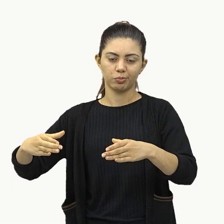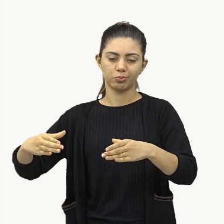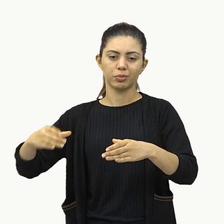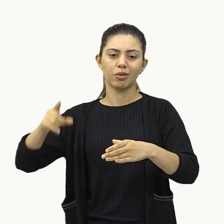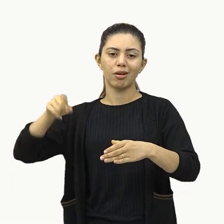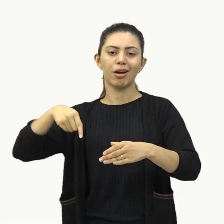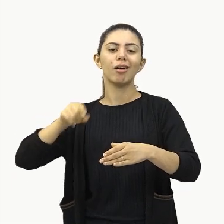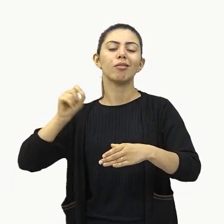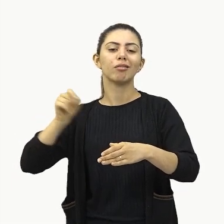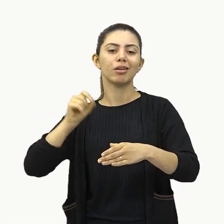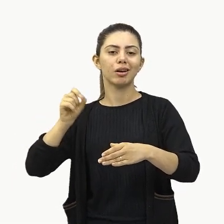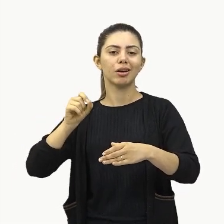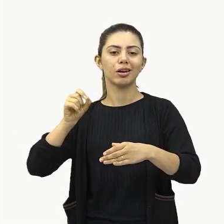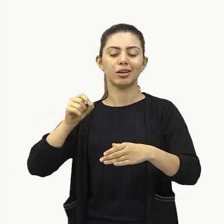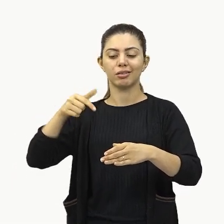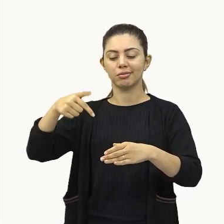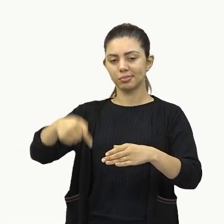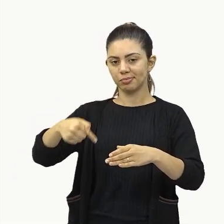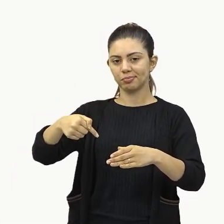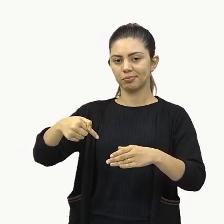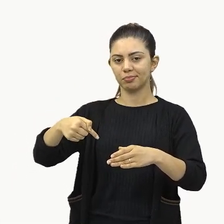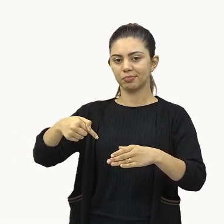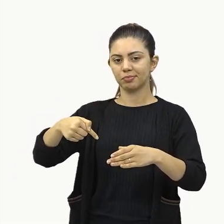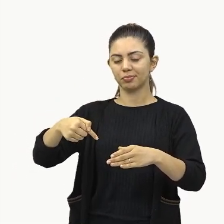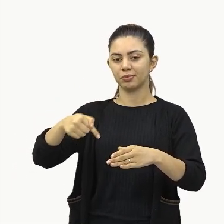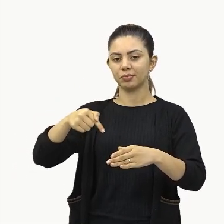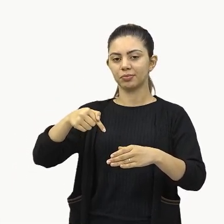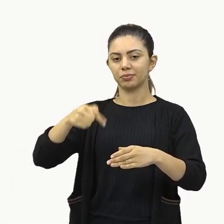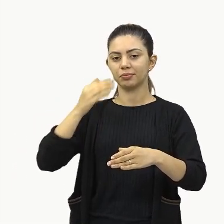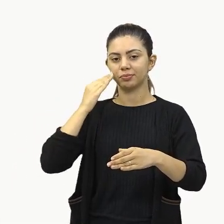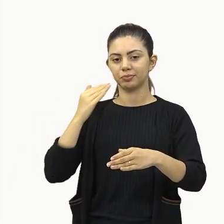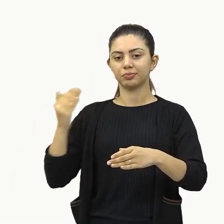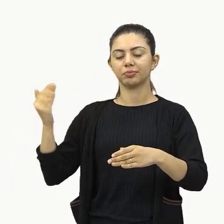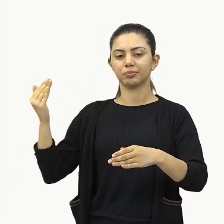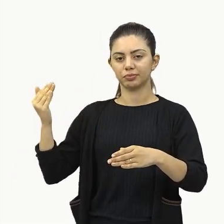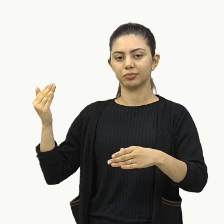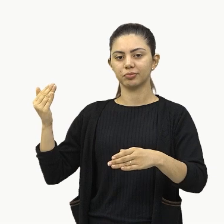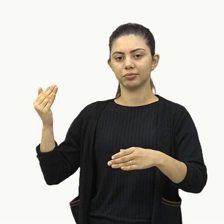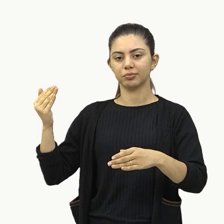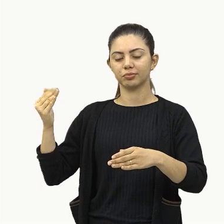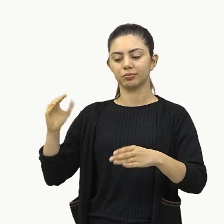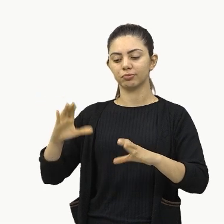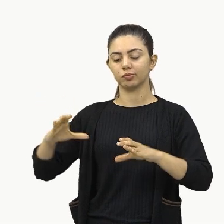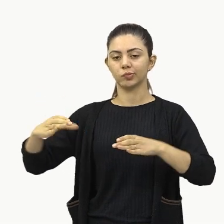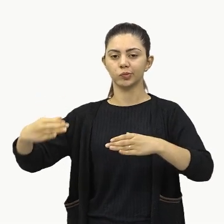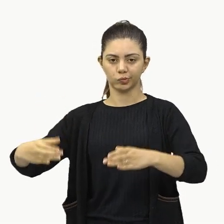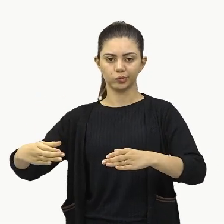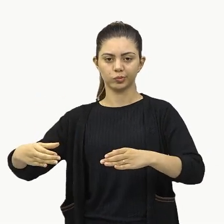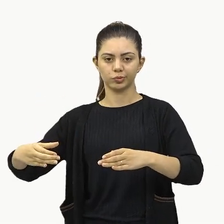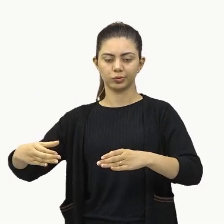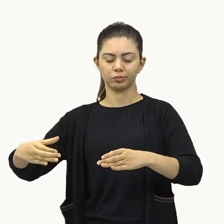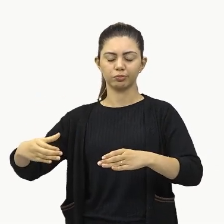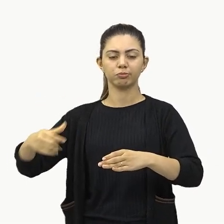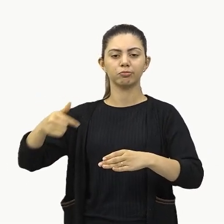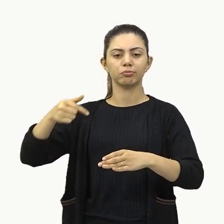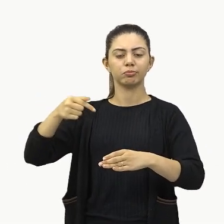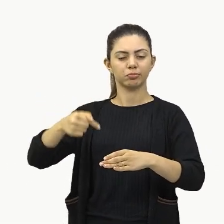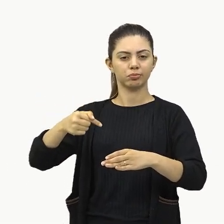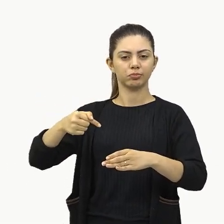racionais, ok? Ele é simbolizado por quem? Pela letra Q. E perceba